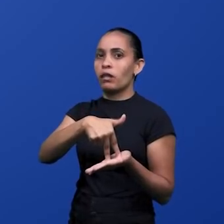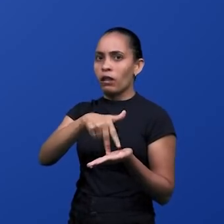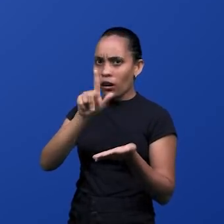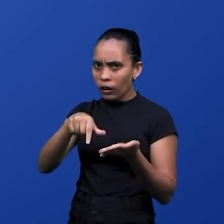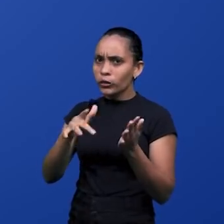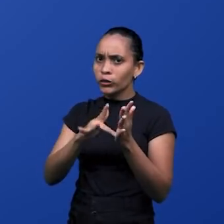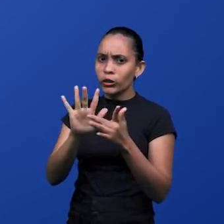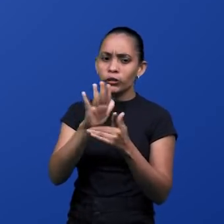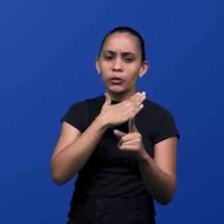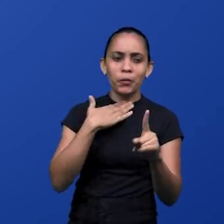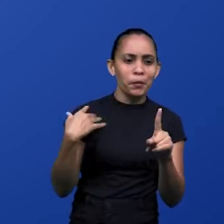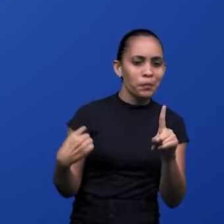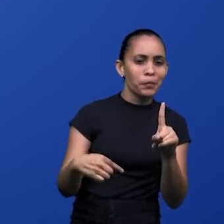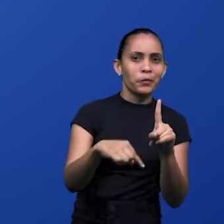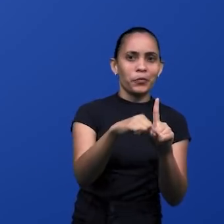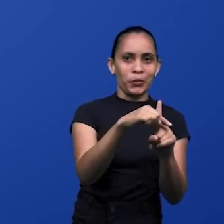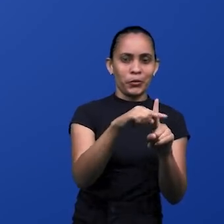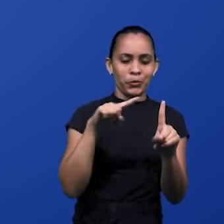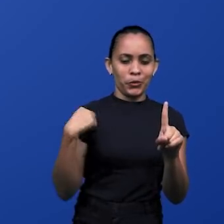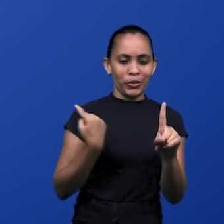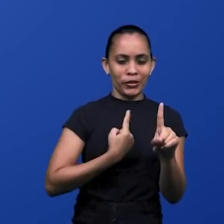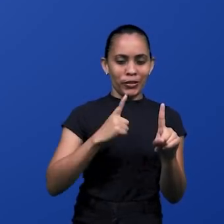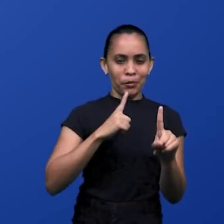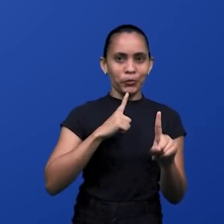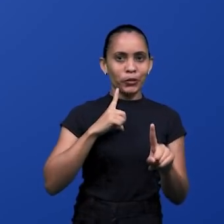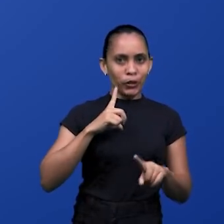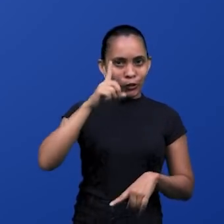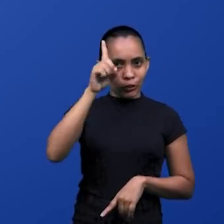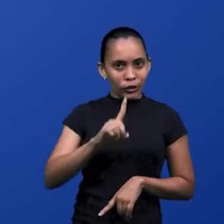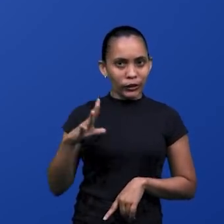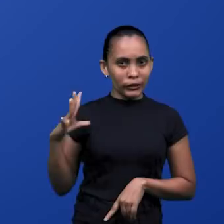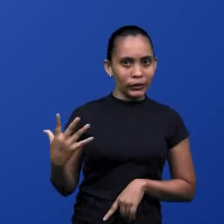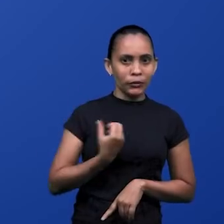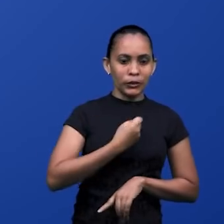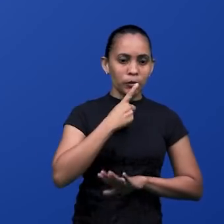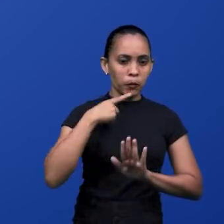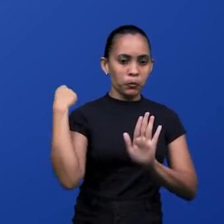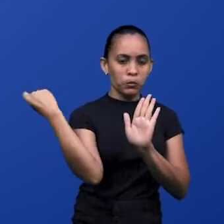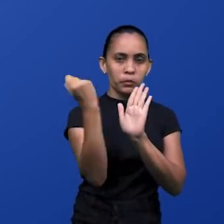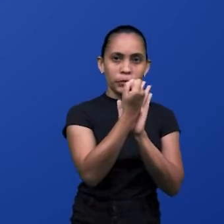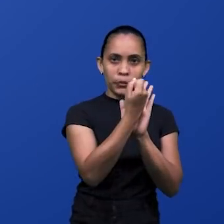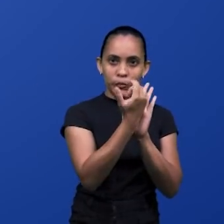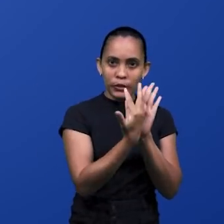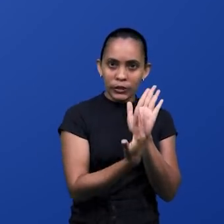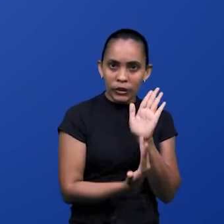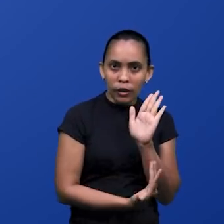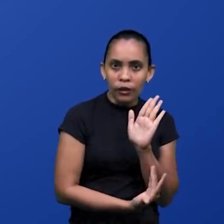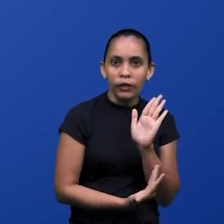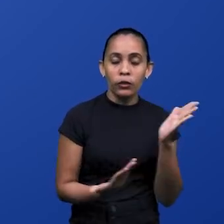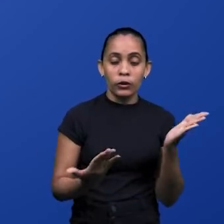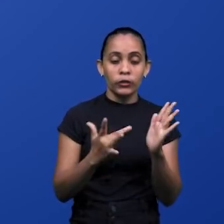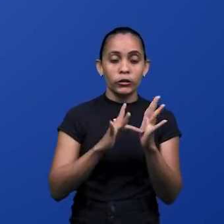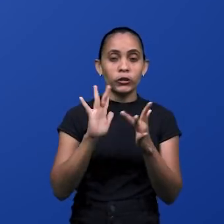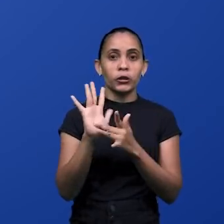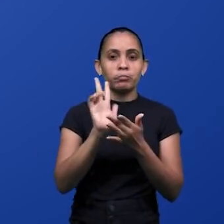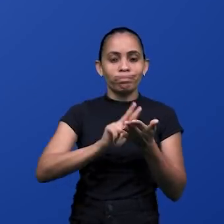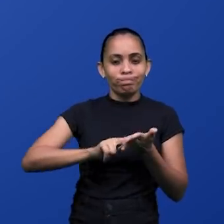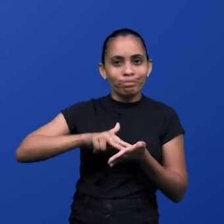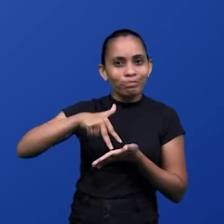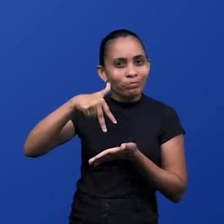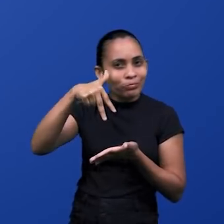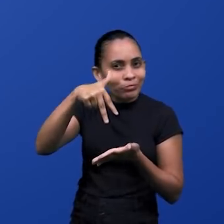morte, ele trouxe a doçura da salvação através do seu sangue, e na sua